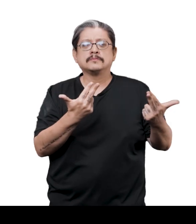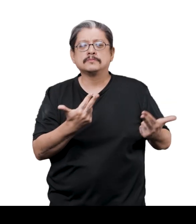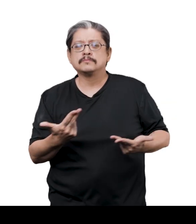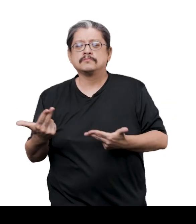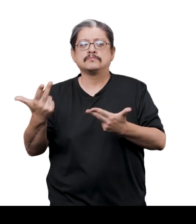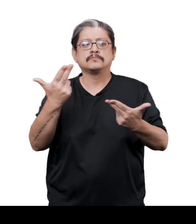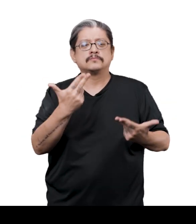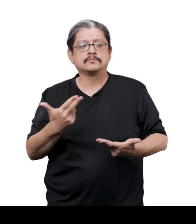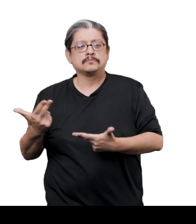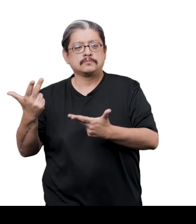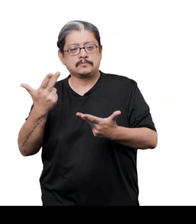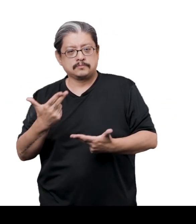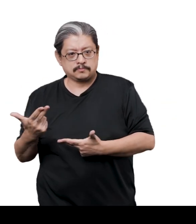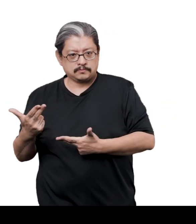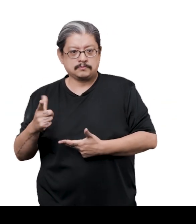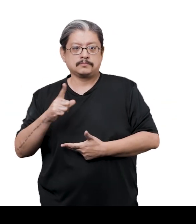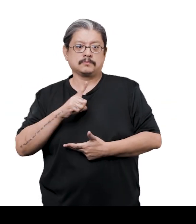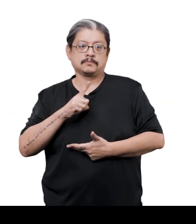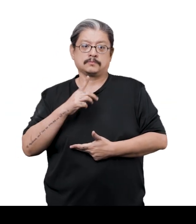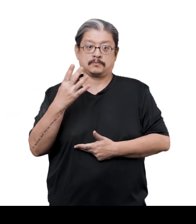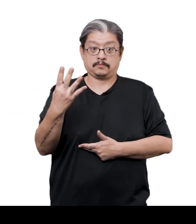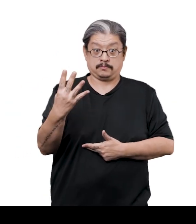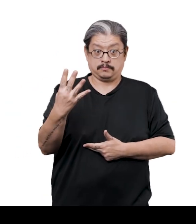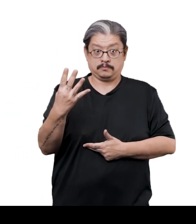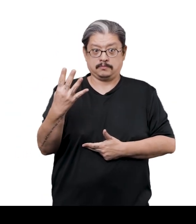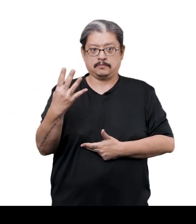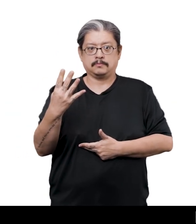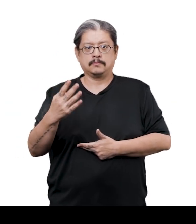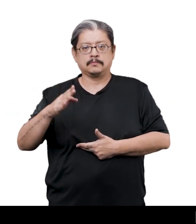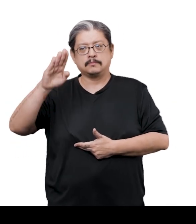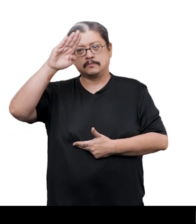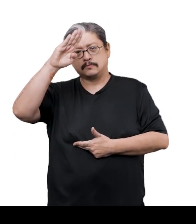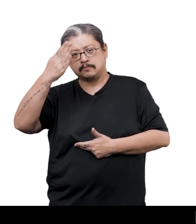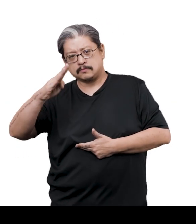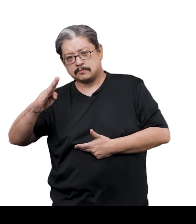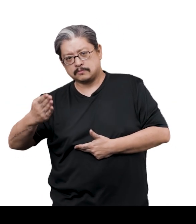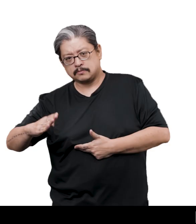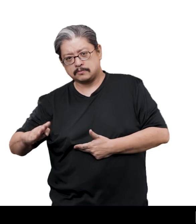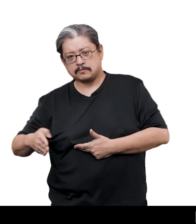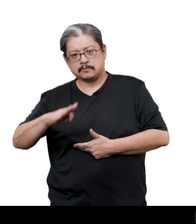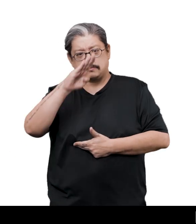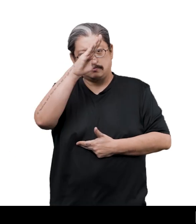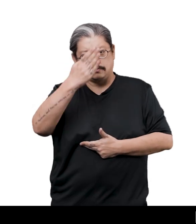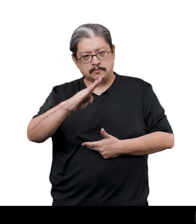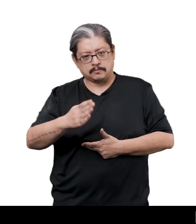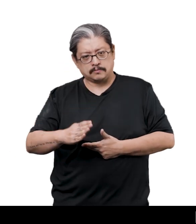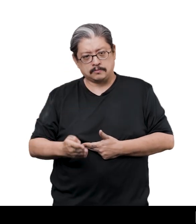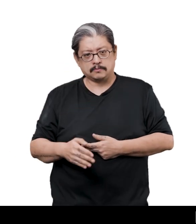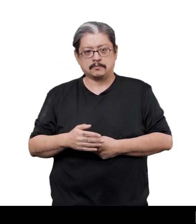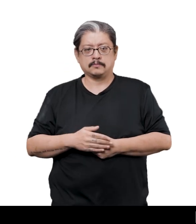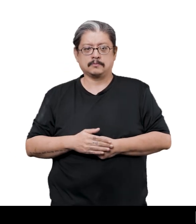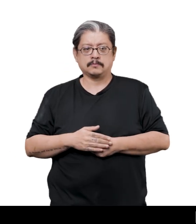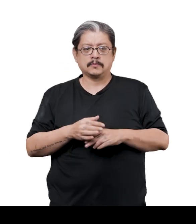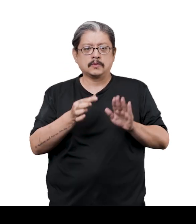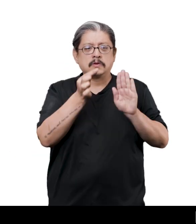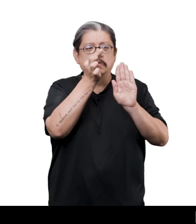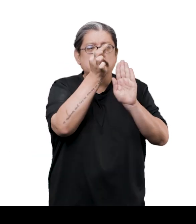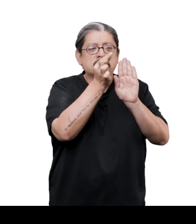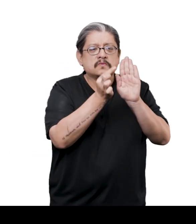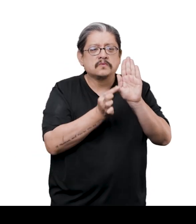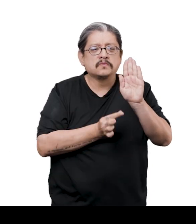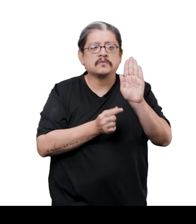sobre o qual se destacam 4 formas alongadas em relevo. Essas formas, que se projetam sutilmente da